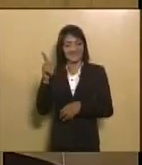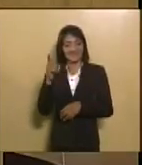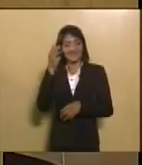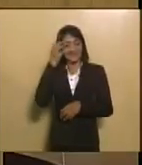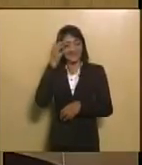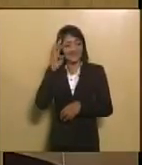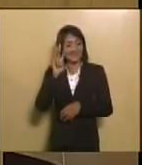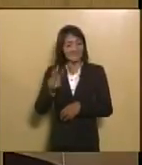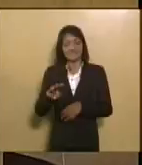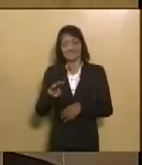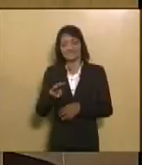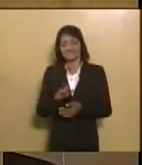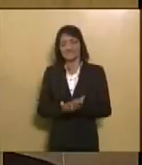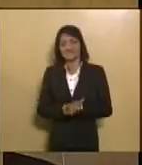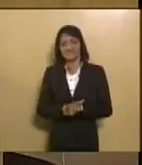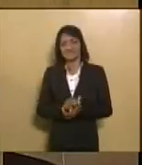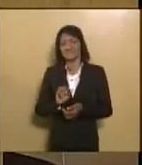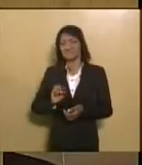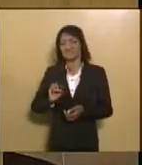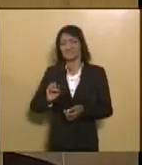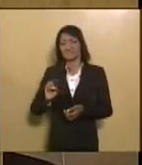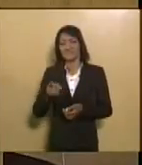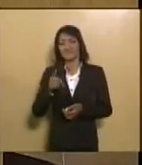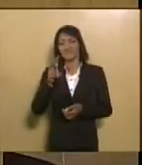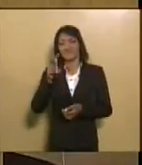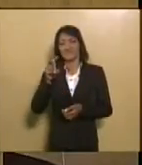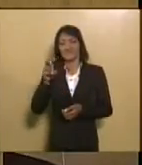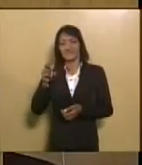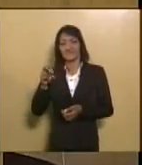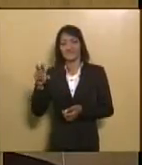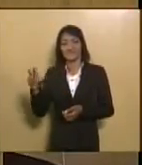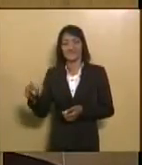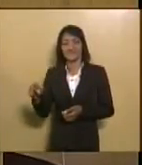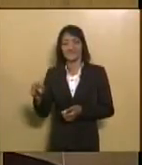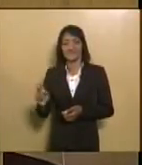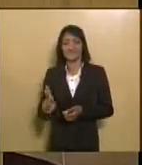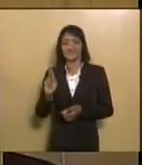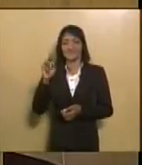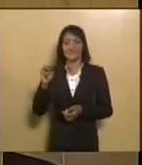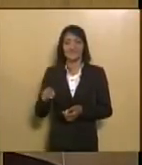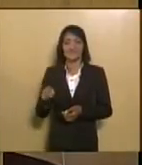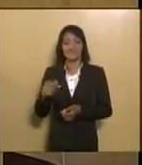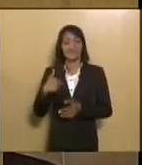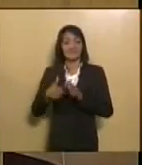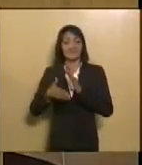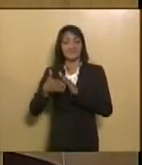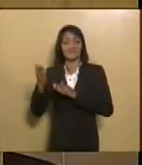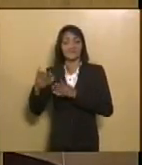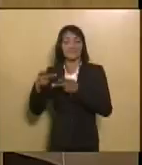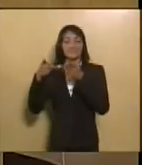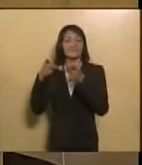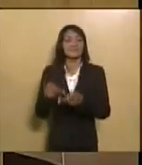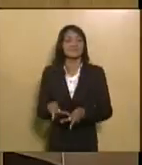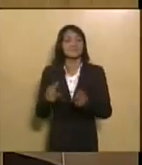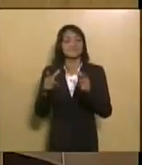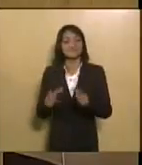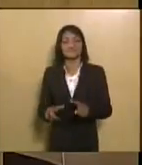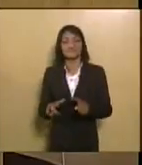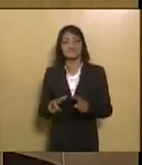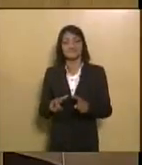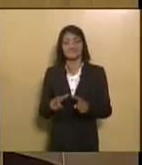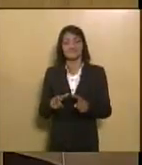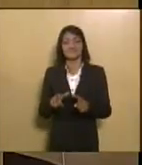viajei mais de 1.500 quilômetros para visitar essa usina de geração